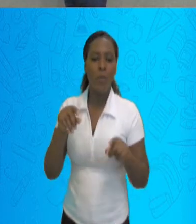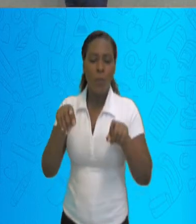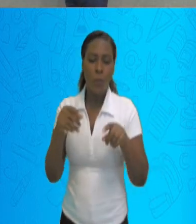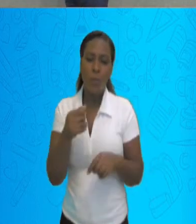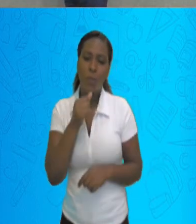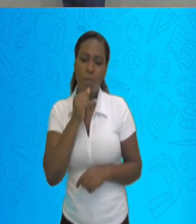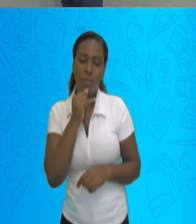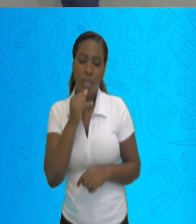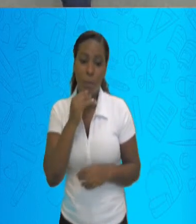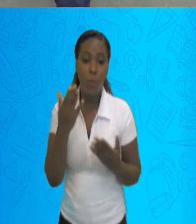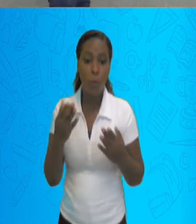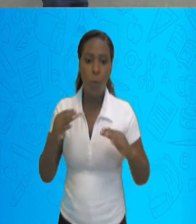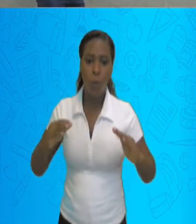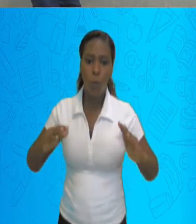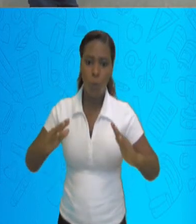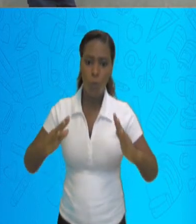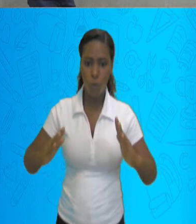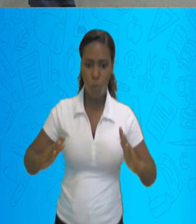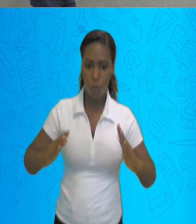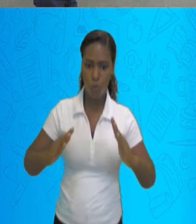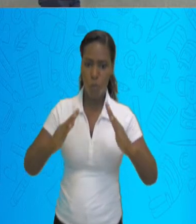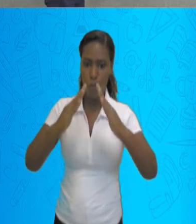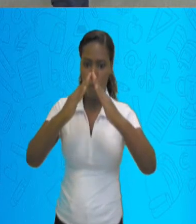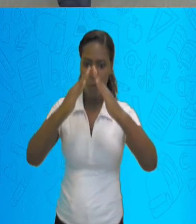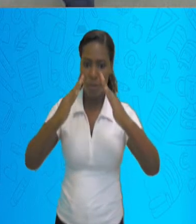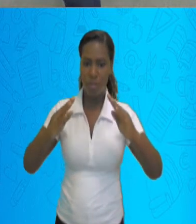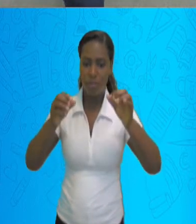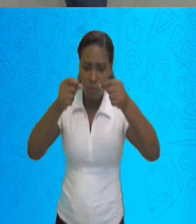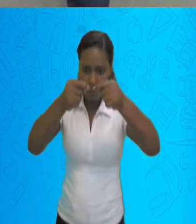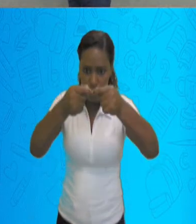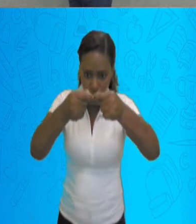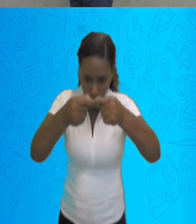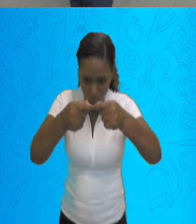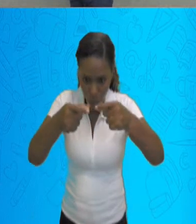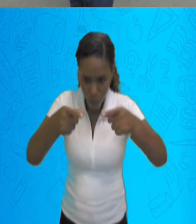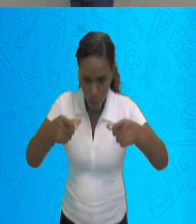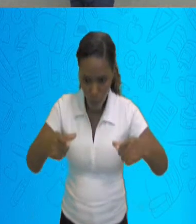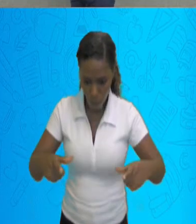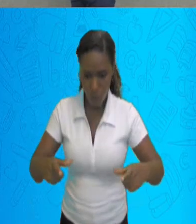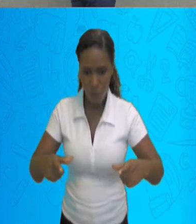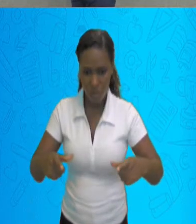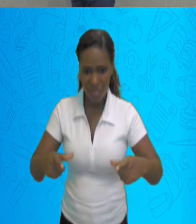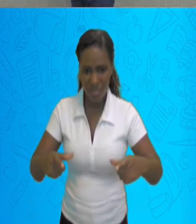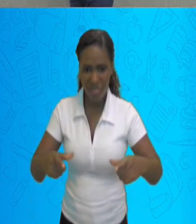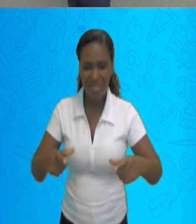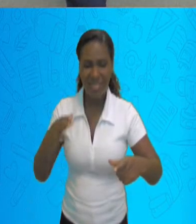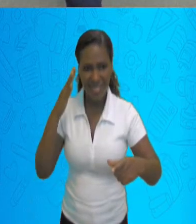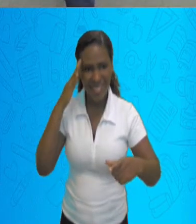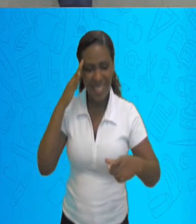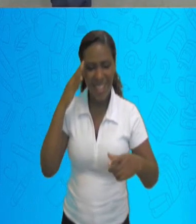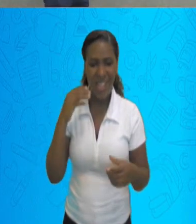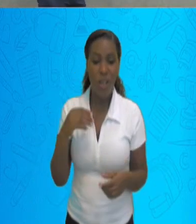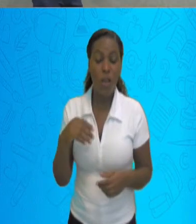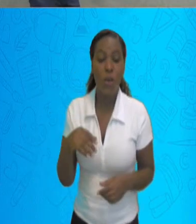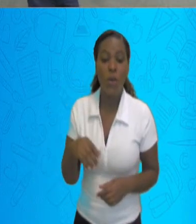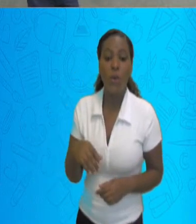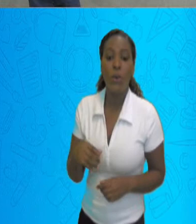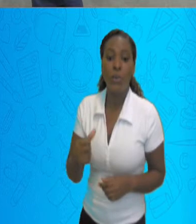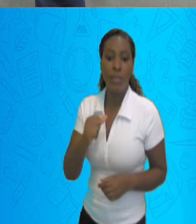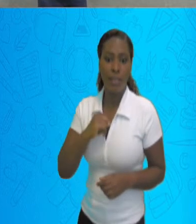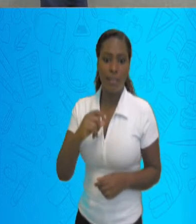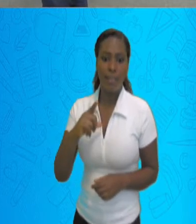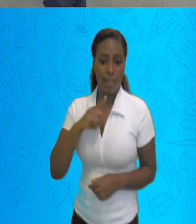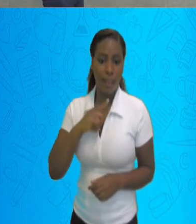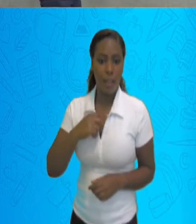Está onde? Naquele chapéuzinho de festa, de aniversário. Aqui também naquele objeto que os seguranças de trânsito usam, né,